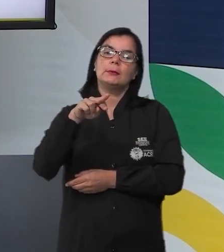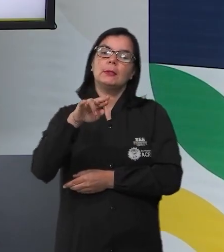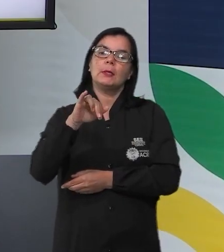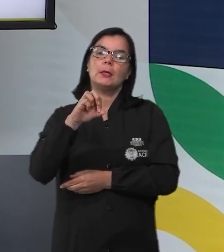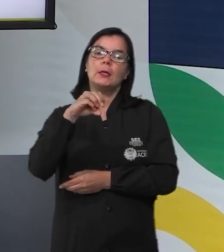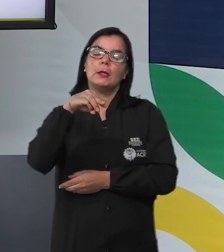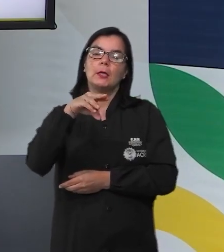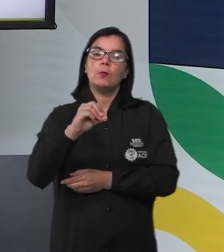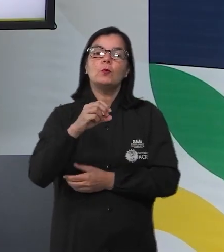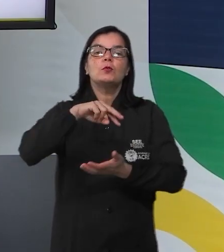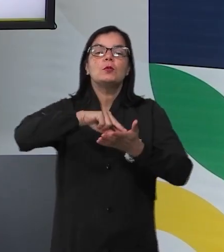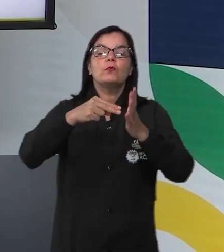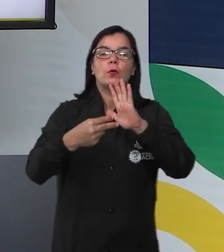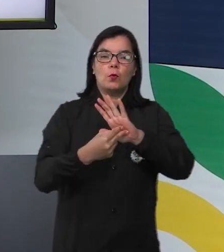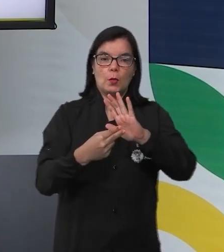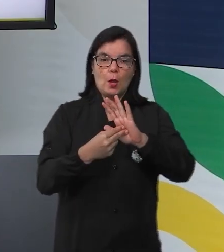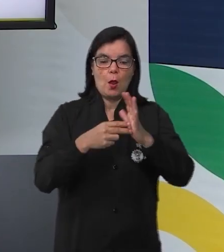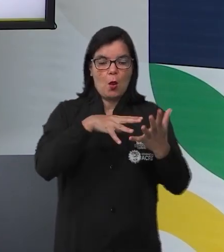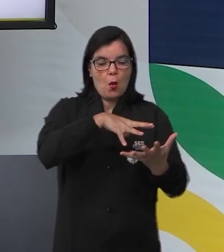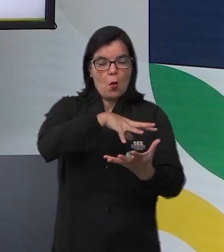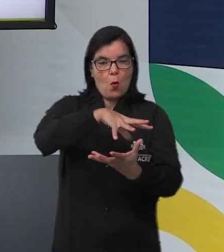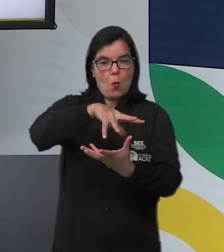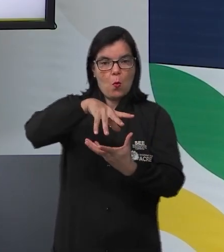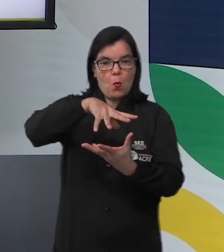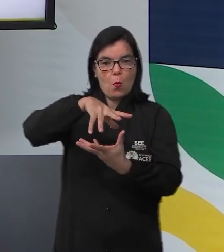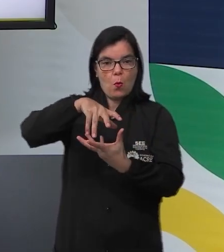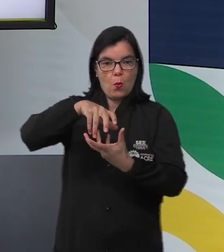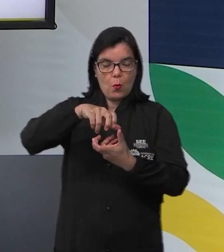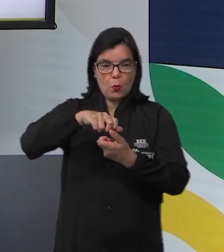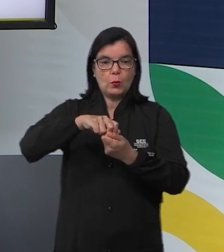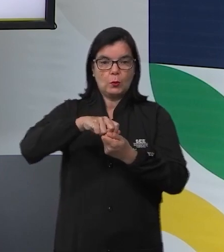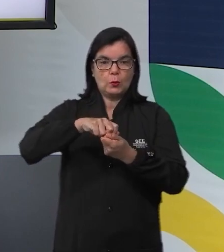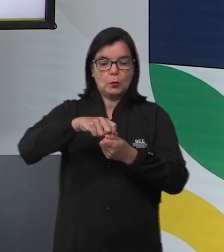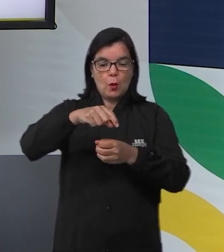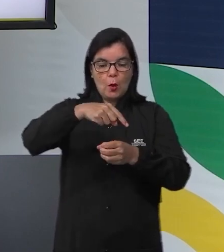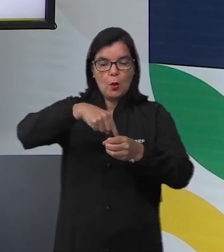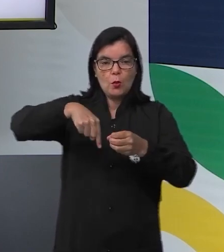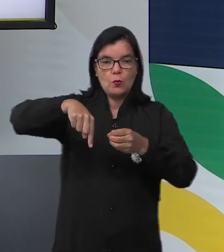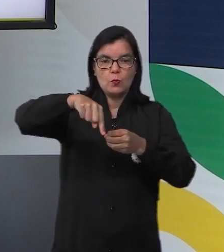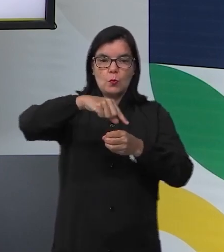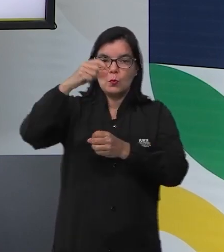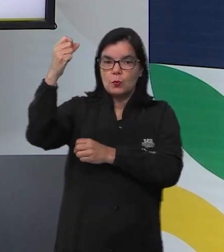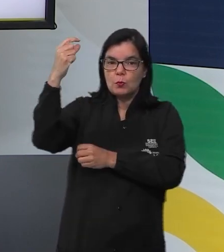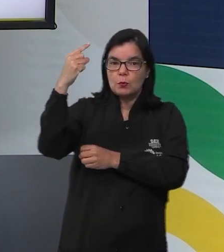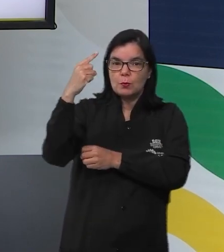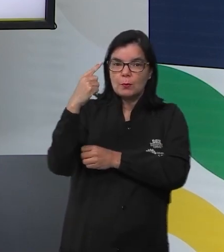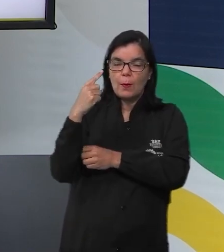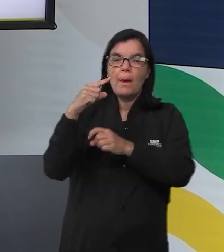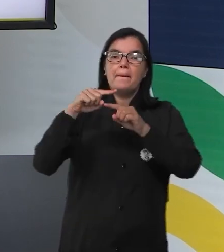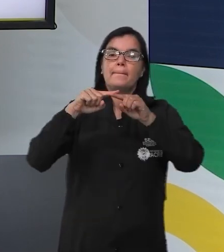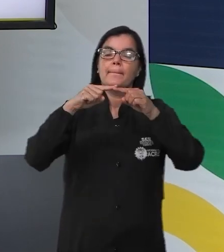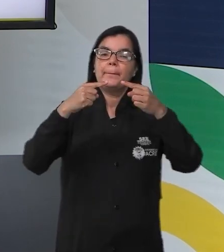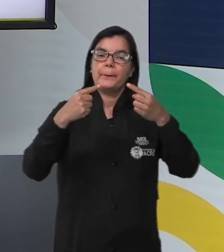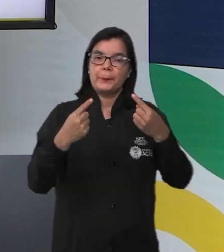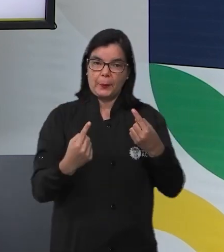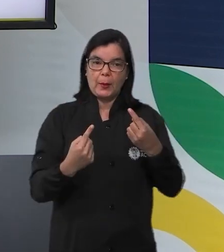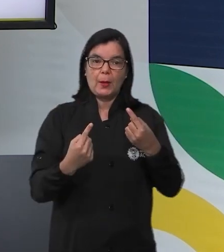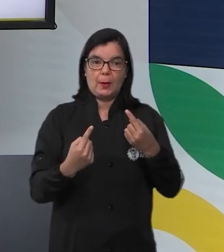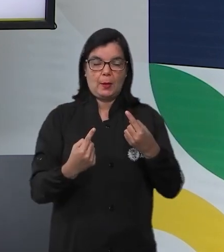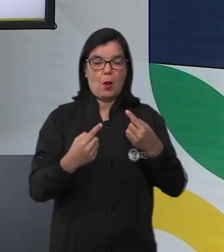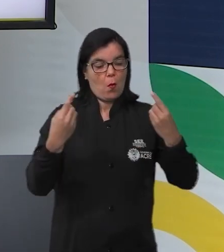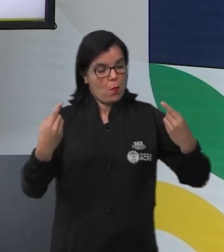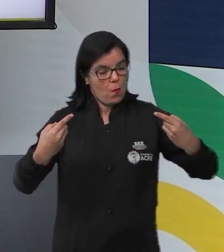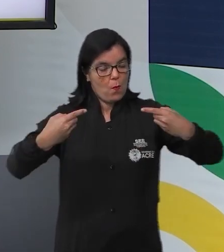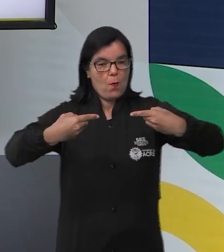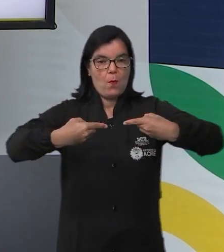heliocentrismo afirma que os planetas giram em torno do Sol. E isso a gente sabe. Só que o heliocentrismo ia de